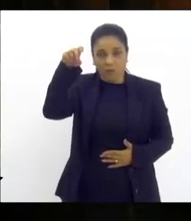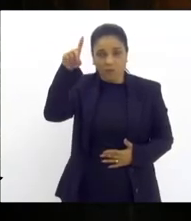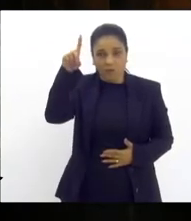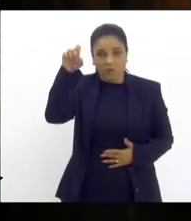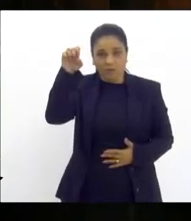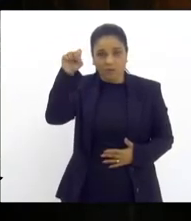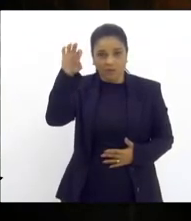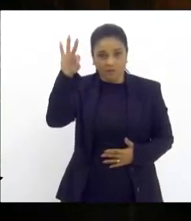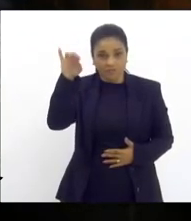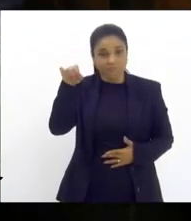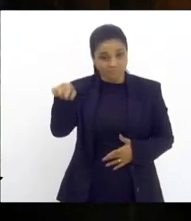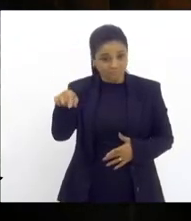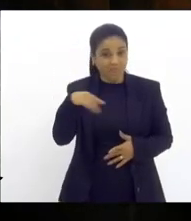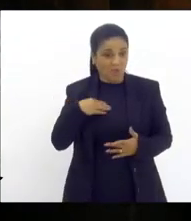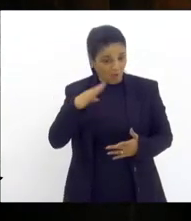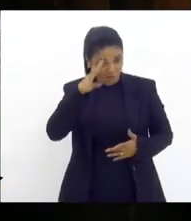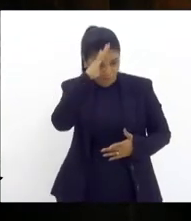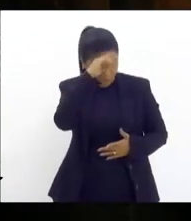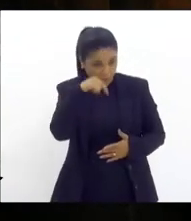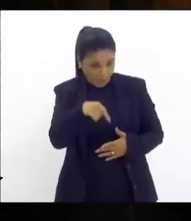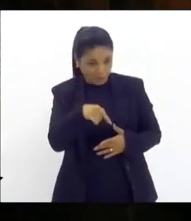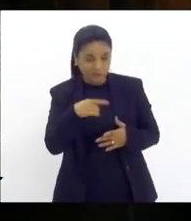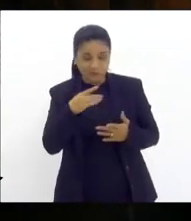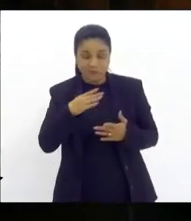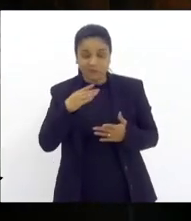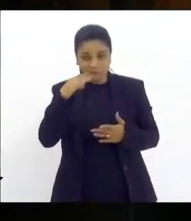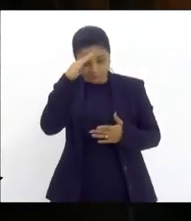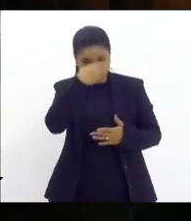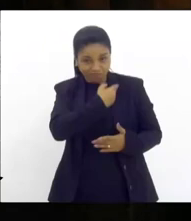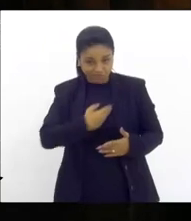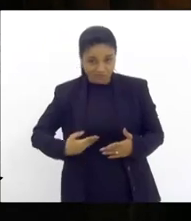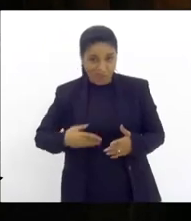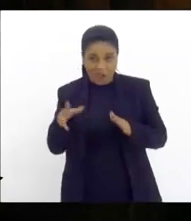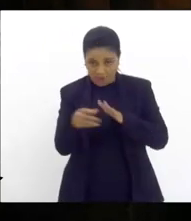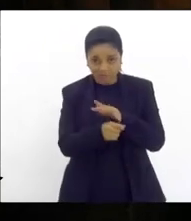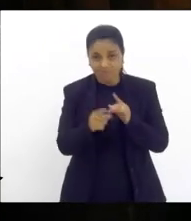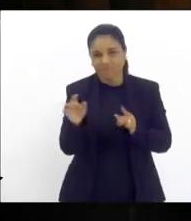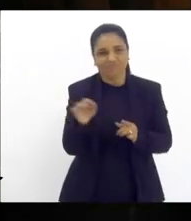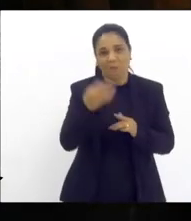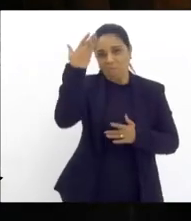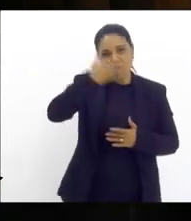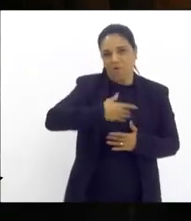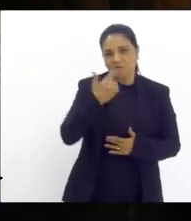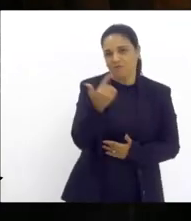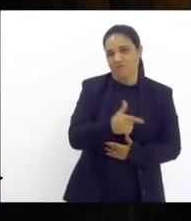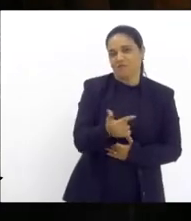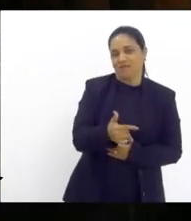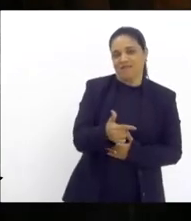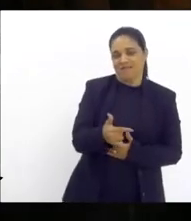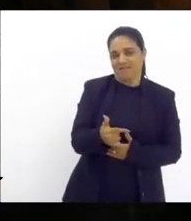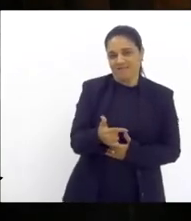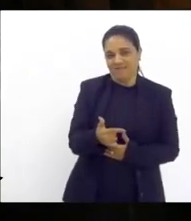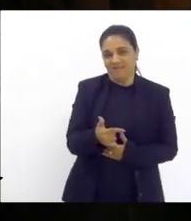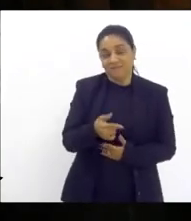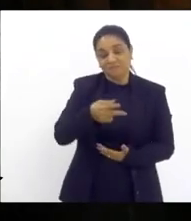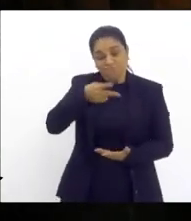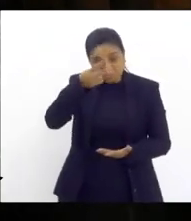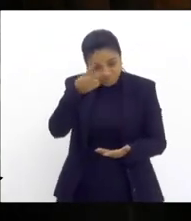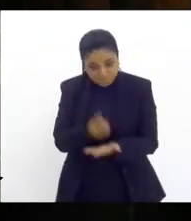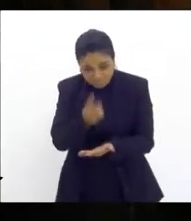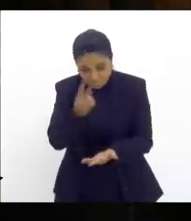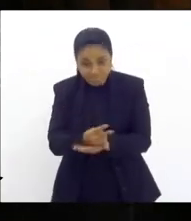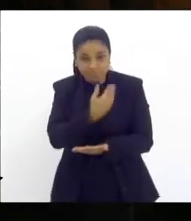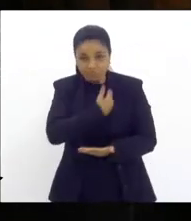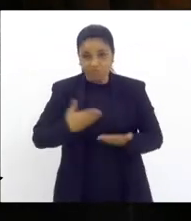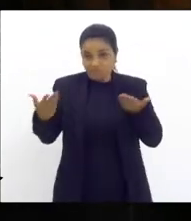corrupto mas não tem nenhuma prova aliás esse mesmo governo